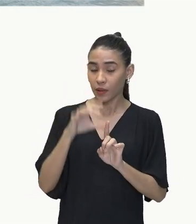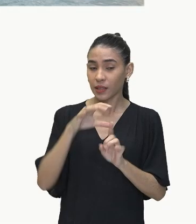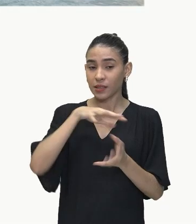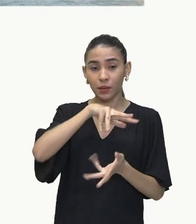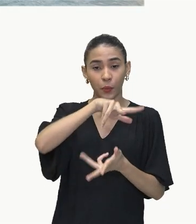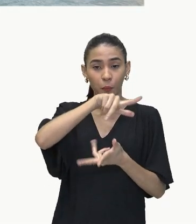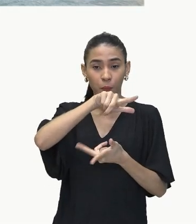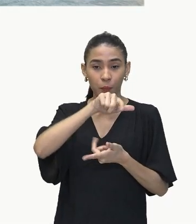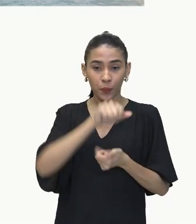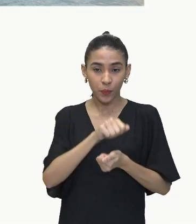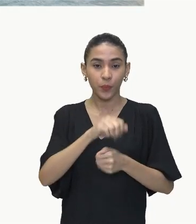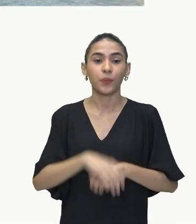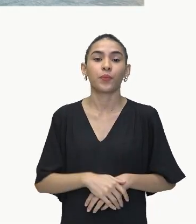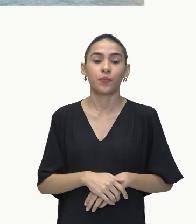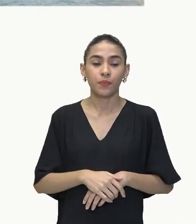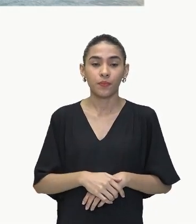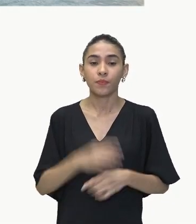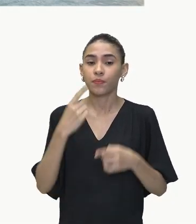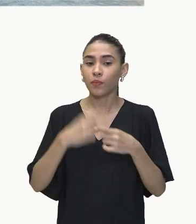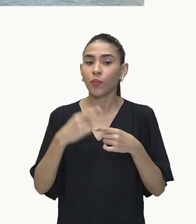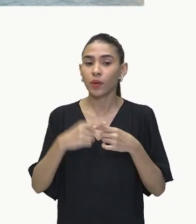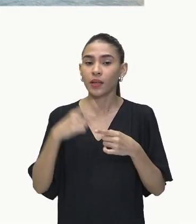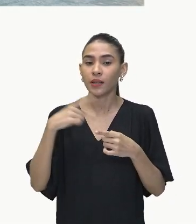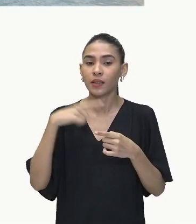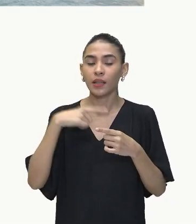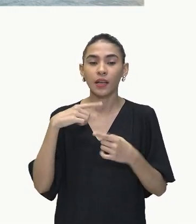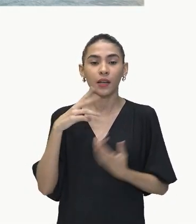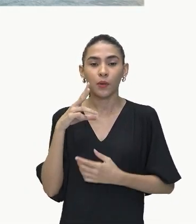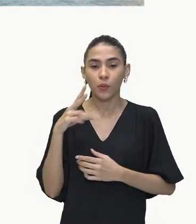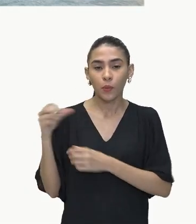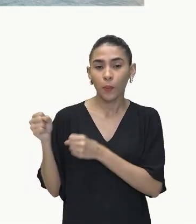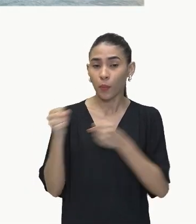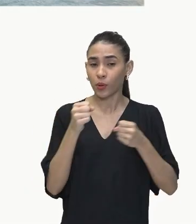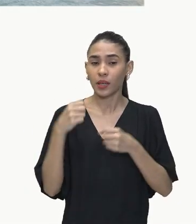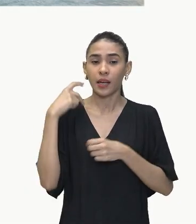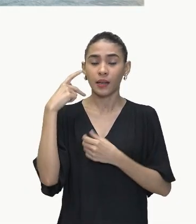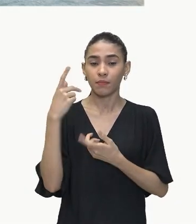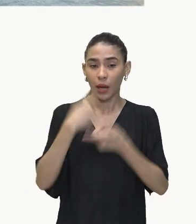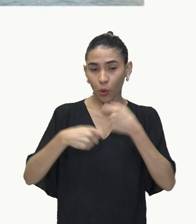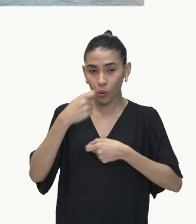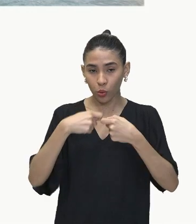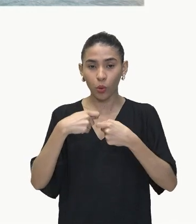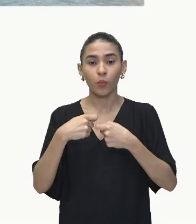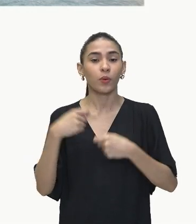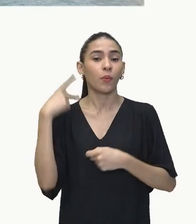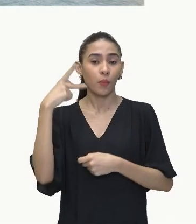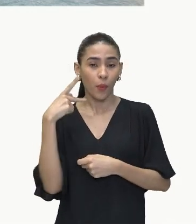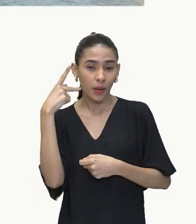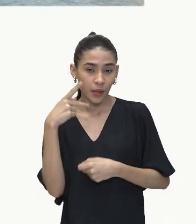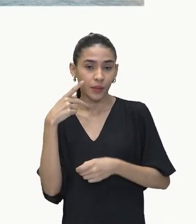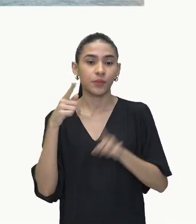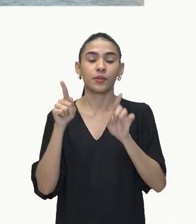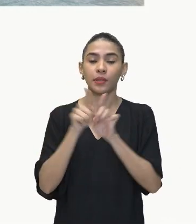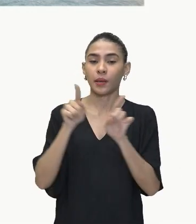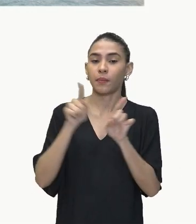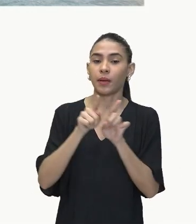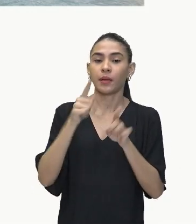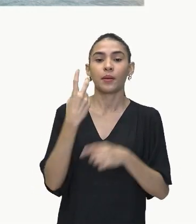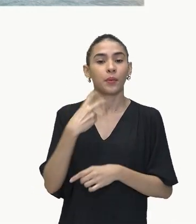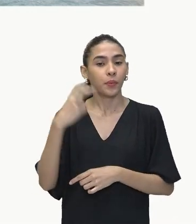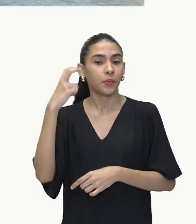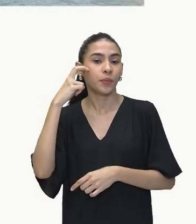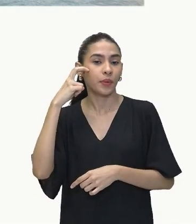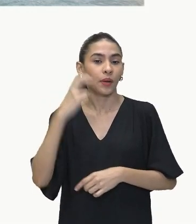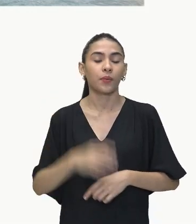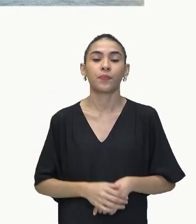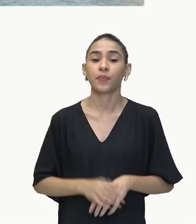mundo todo, e isso é devido à sua concentração de poder econômico, poder político, também sua